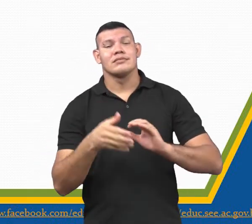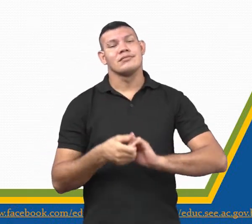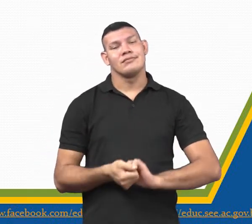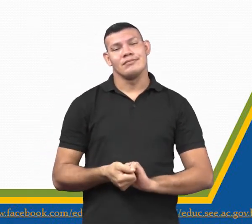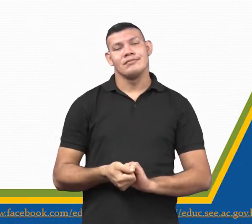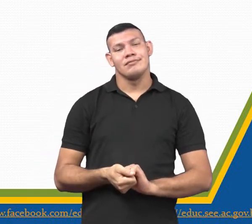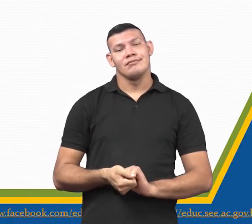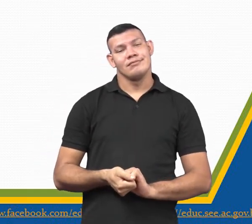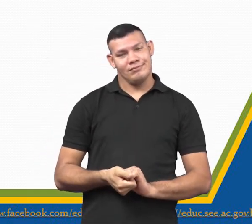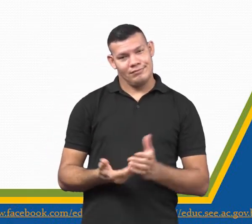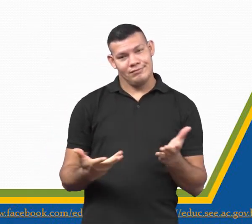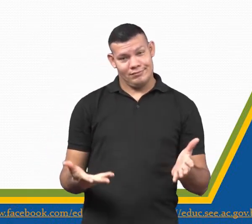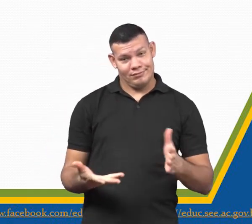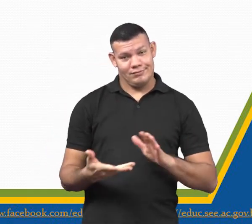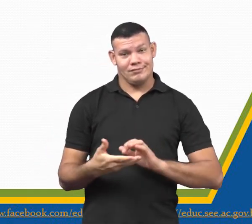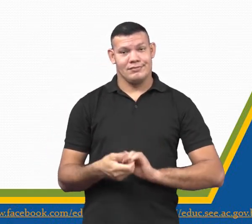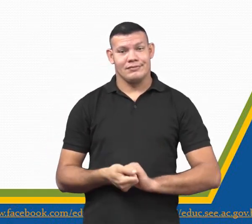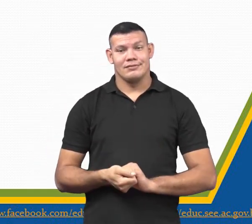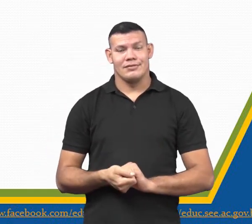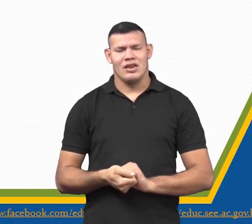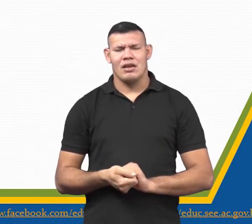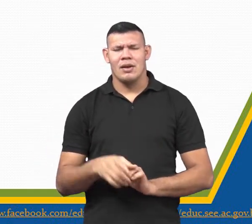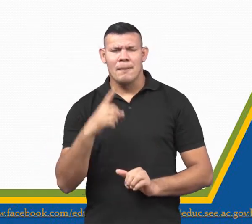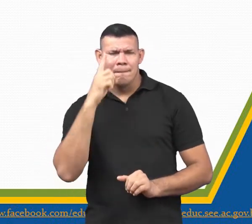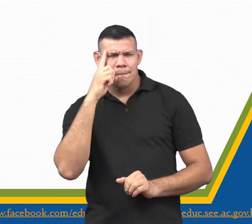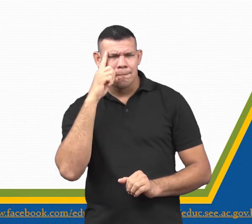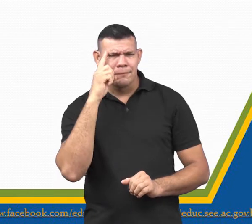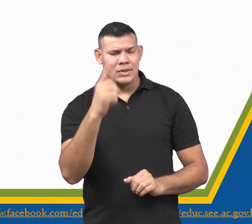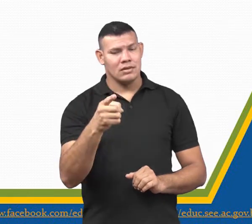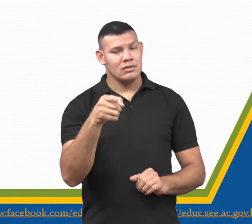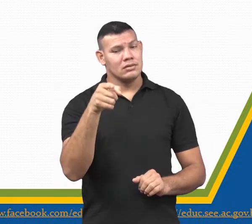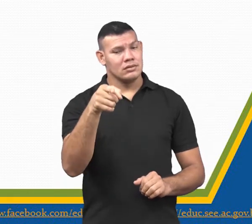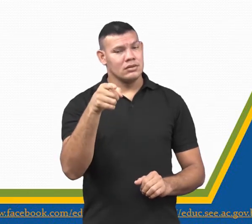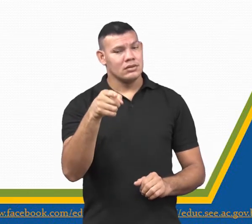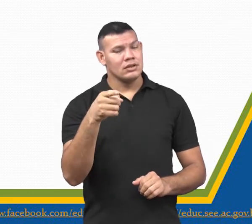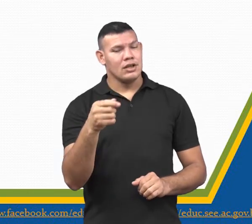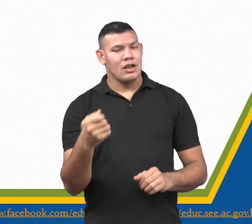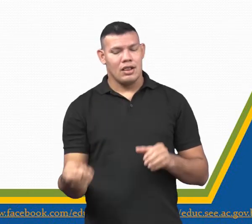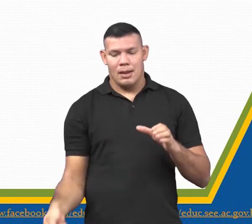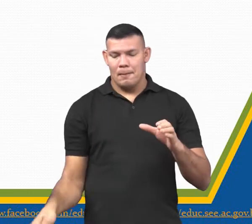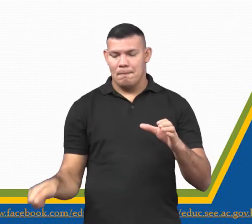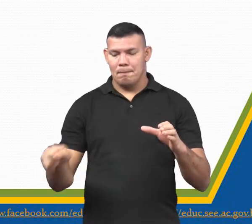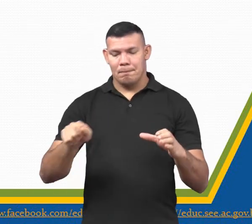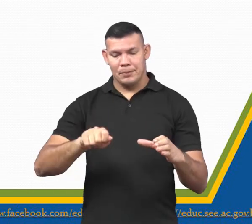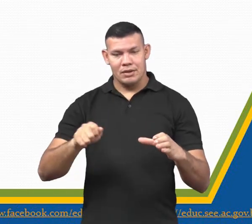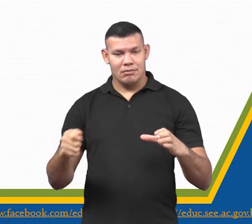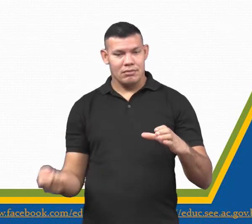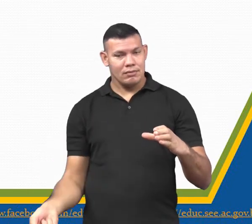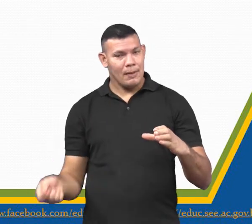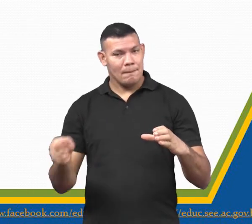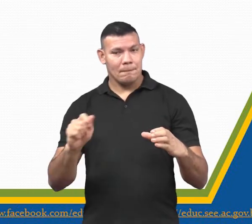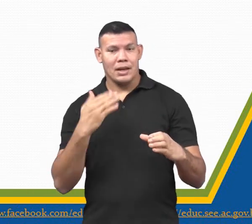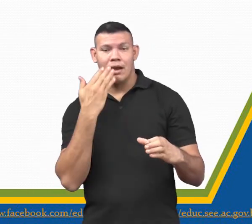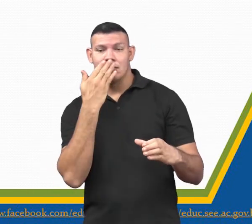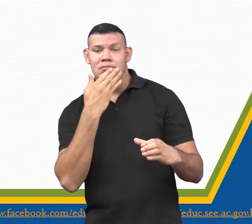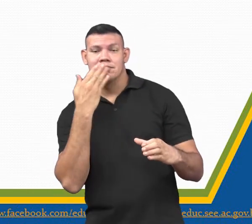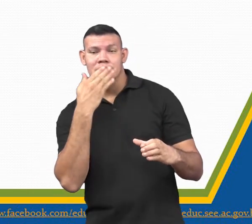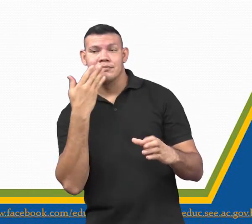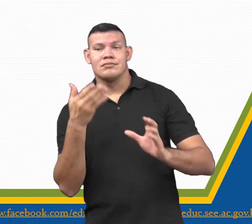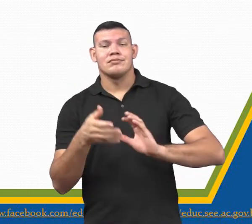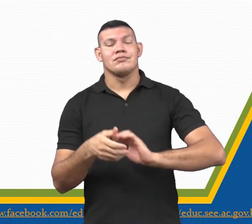2 colheradas de açúcar. Está te dando uma instrução, um caminho também a seguir, certo? Por